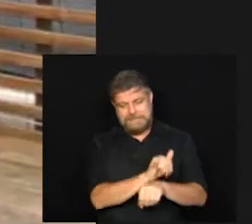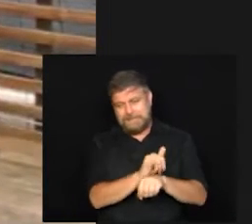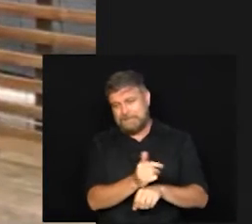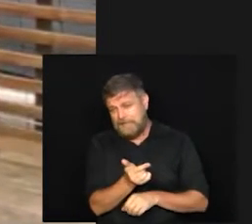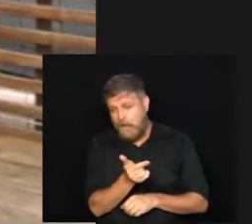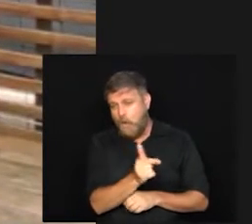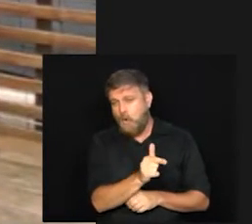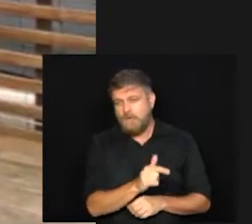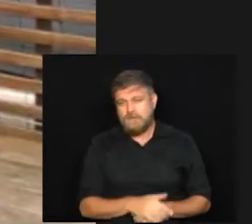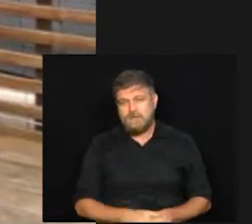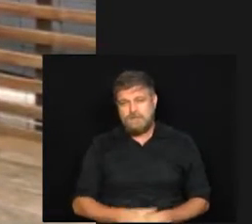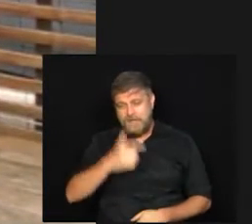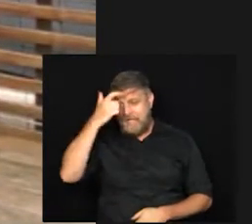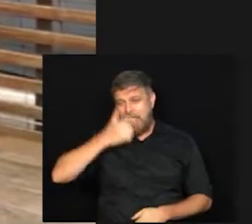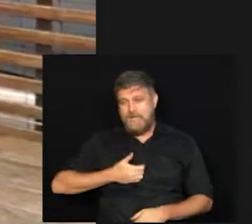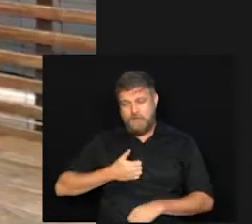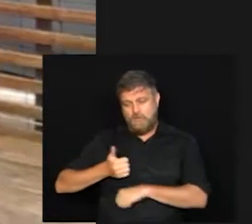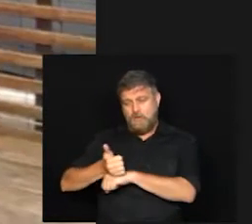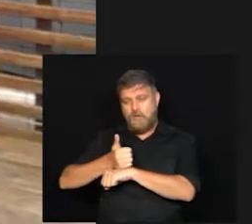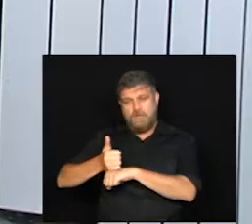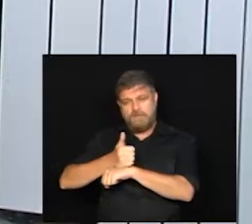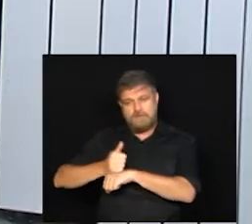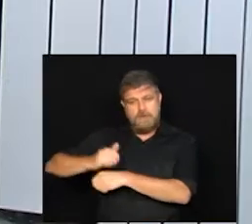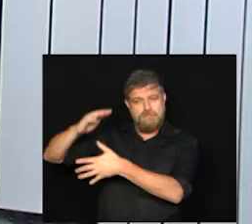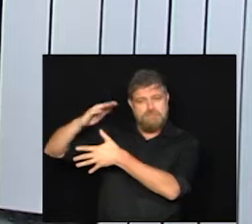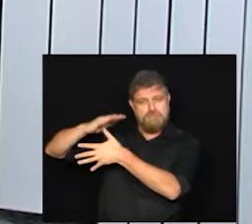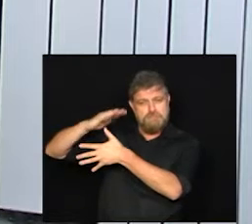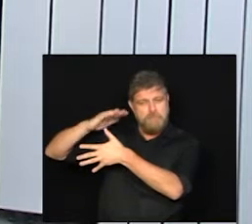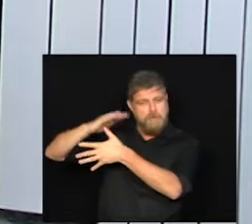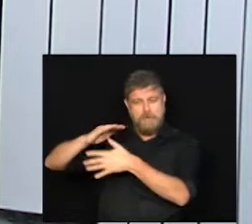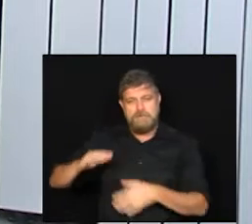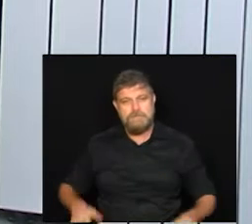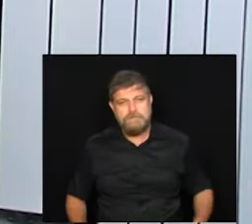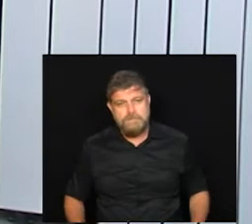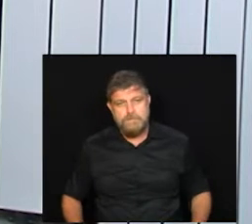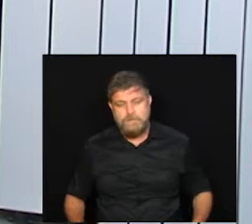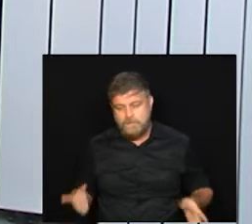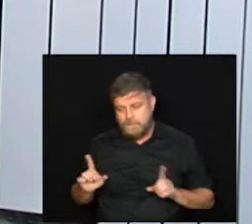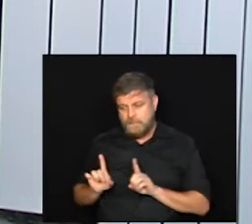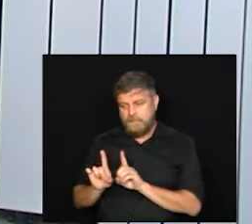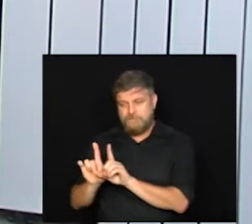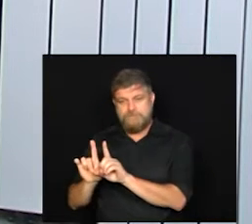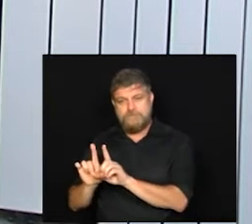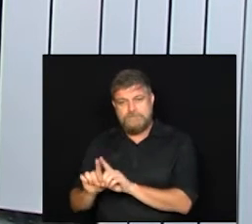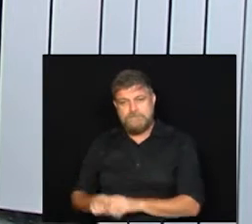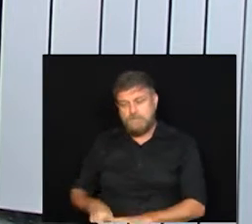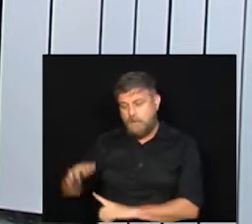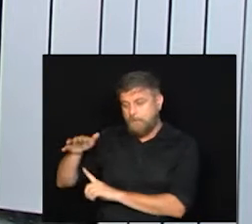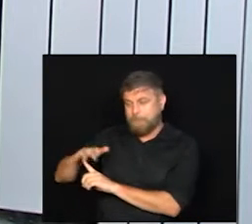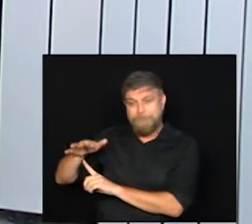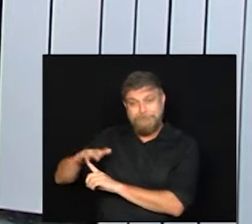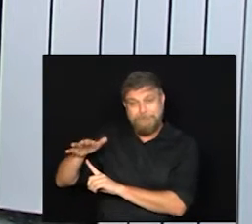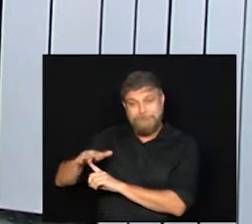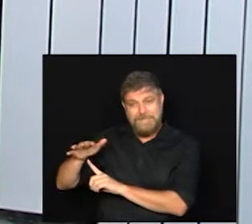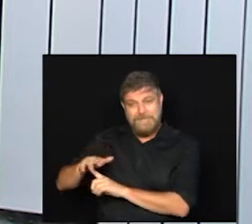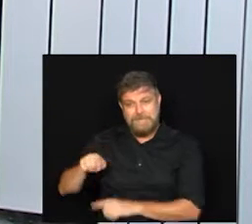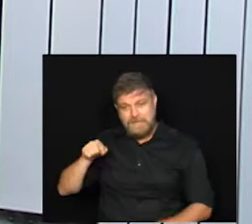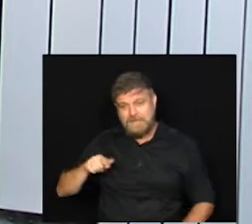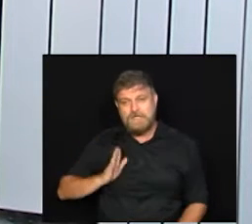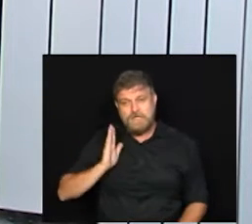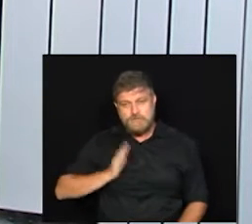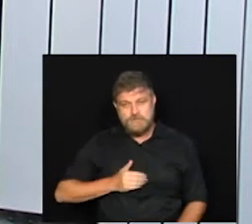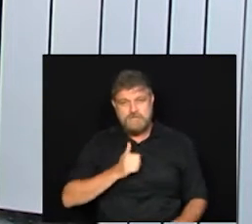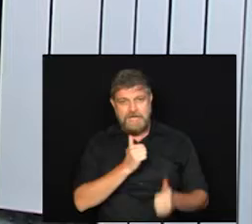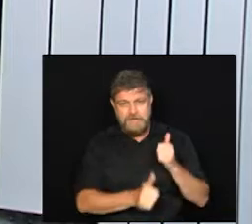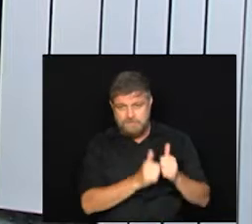mas não como atleta mais. Você faz dupla com o J Paraná, que chegou a ser jogador de futebol